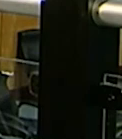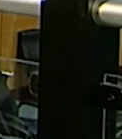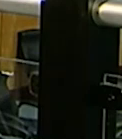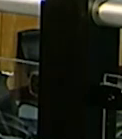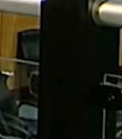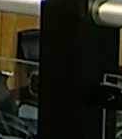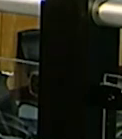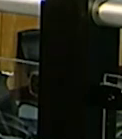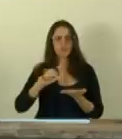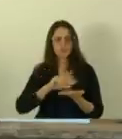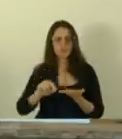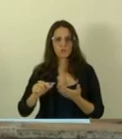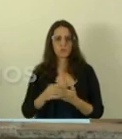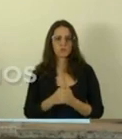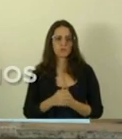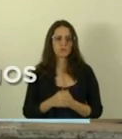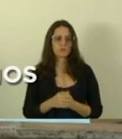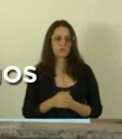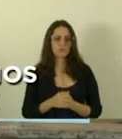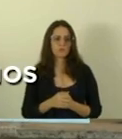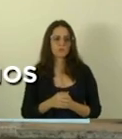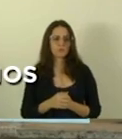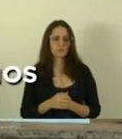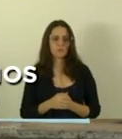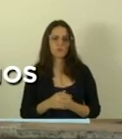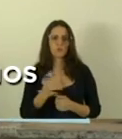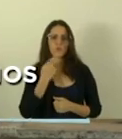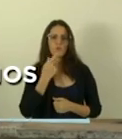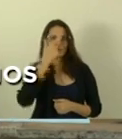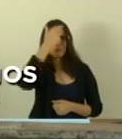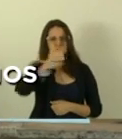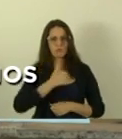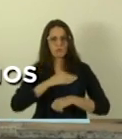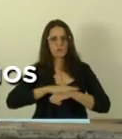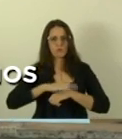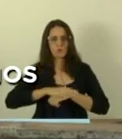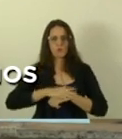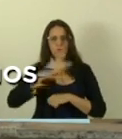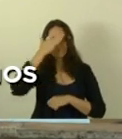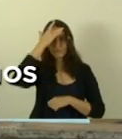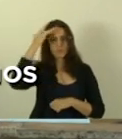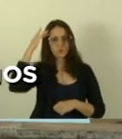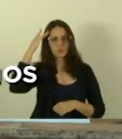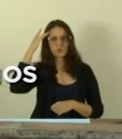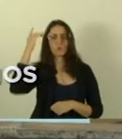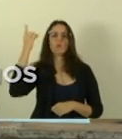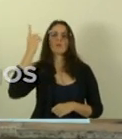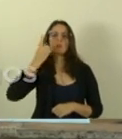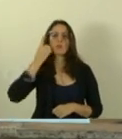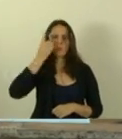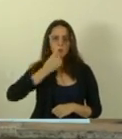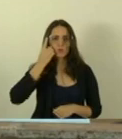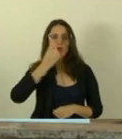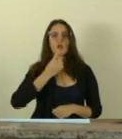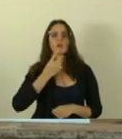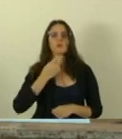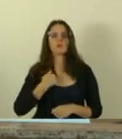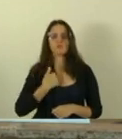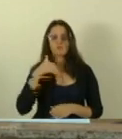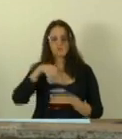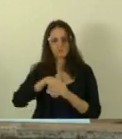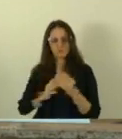posição contrária. Não estou falando aqui em nome da Assembleia, estou falando como ser humano, como cidadão, como deputado